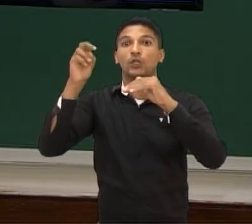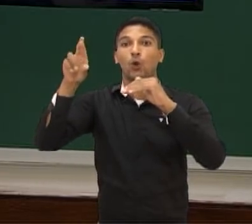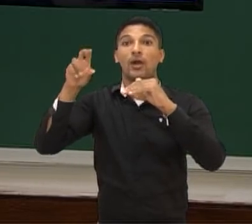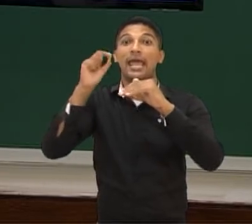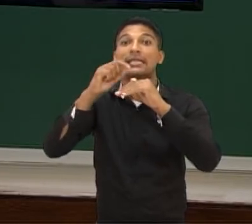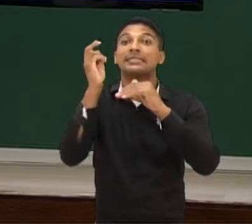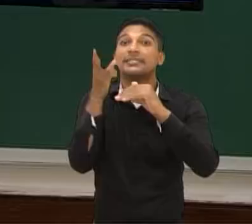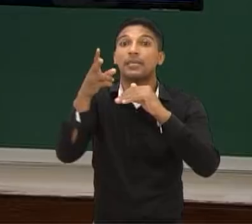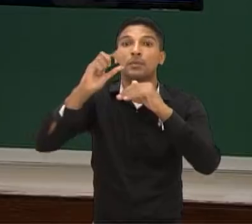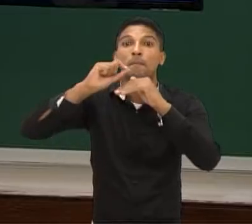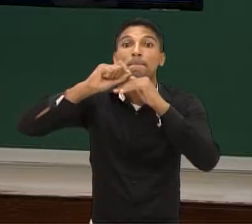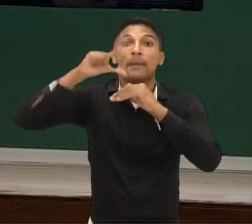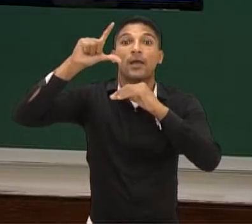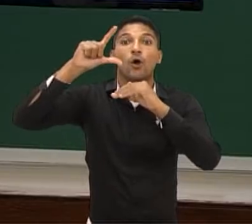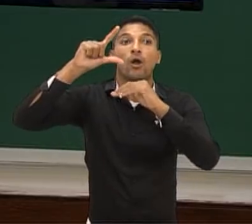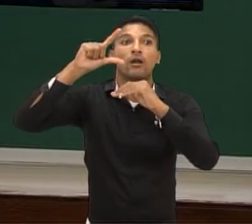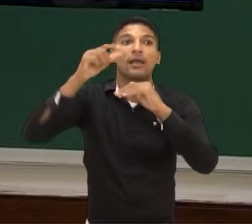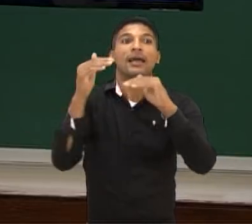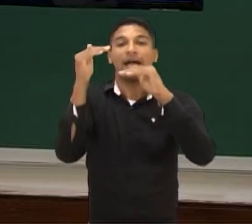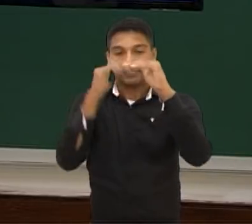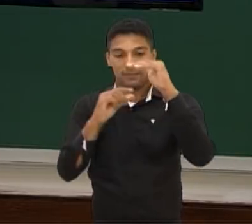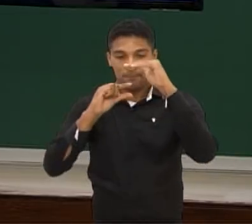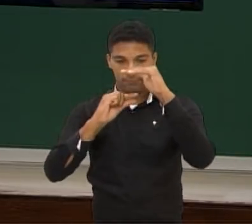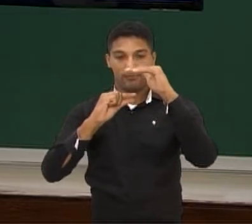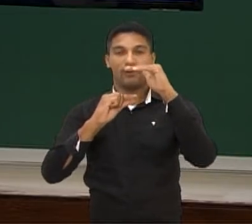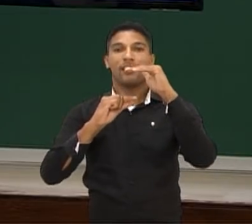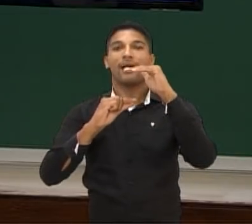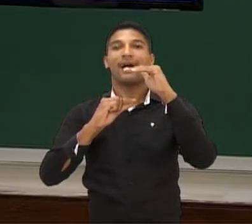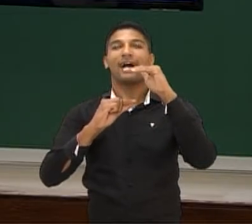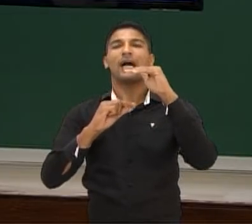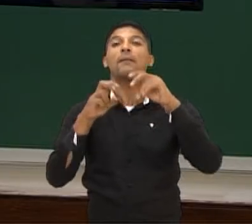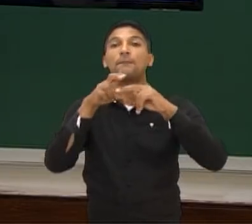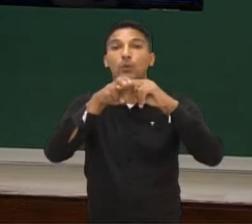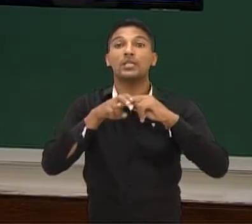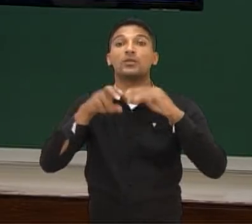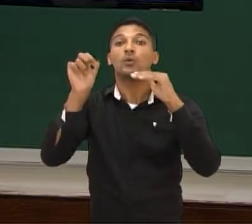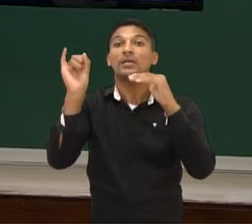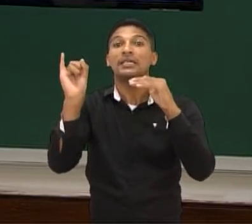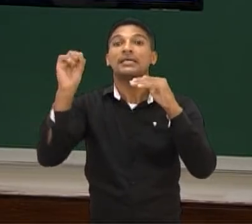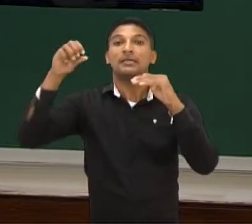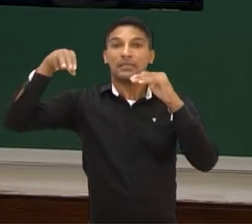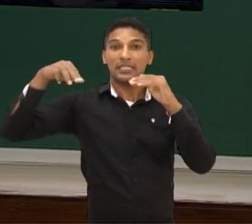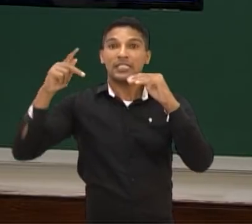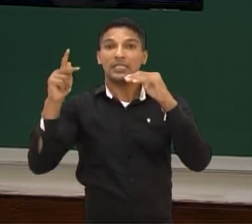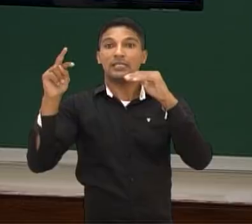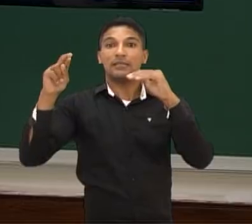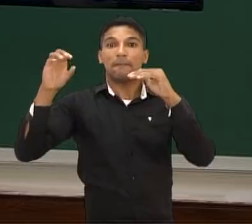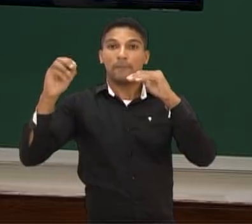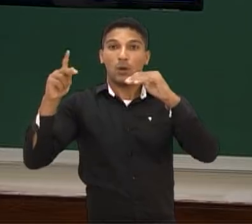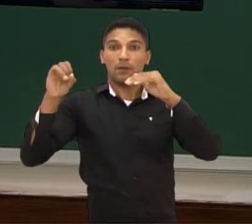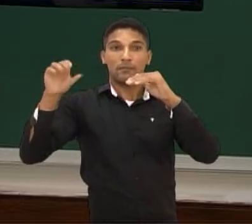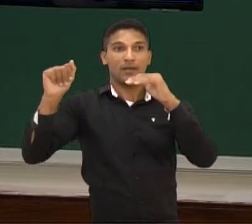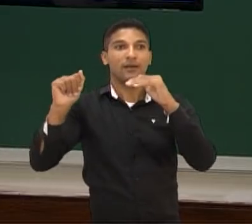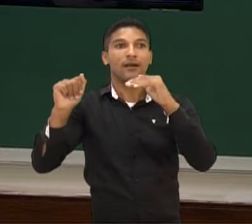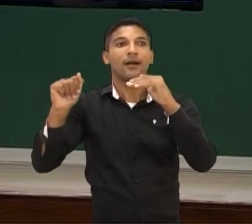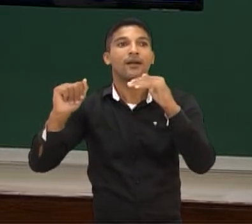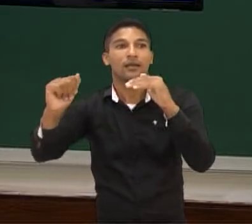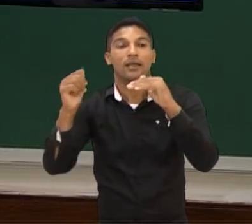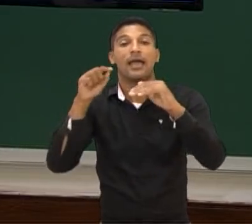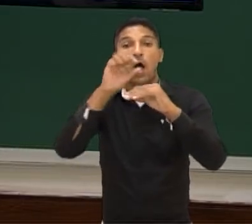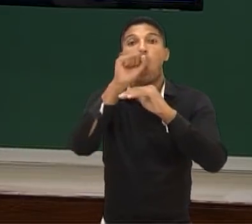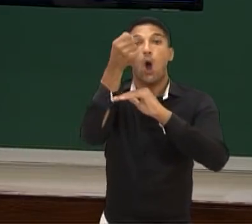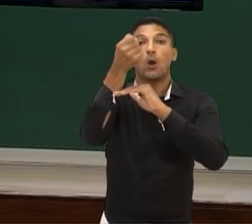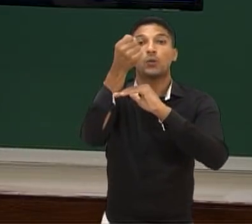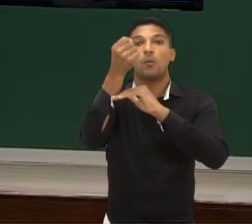da fração, certo? Aqui está ele. Então, ele é maior do que quem está embaixo. Então, nesse caso, quem que é